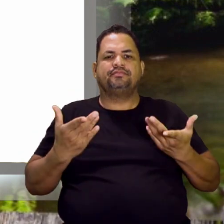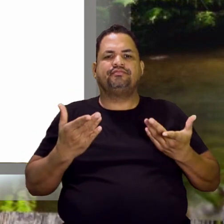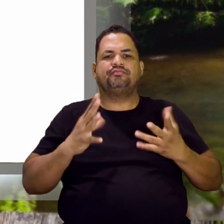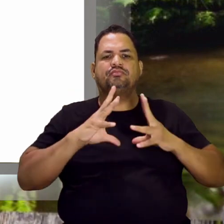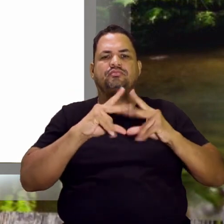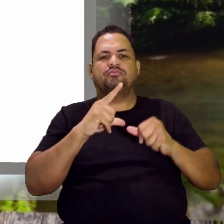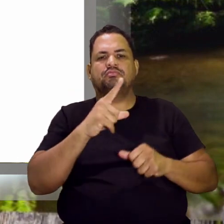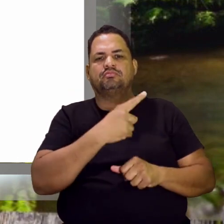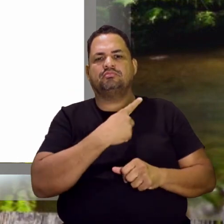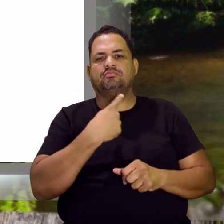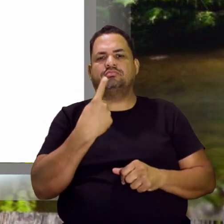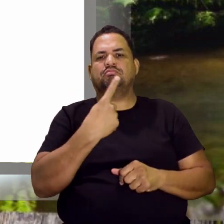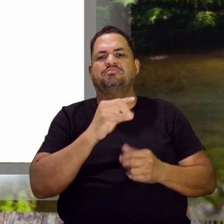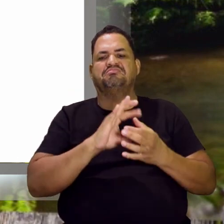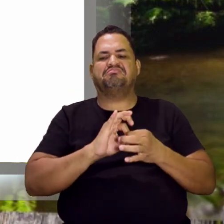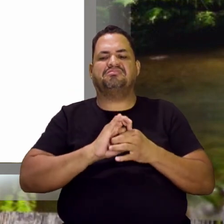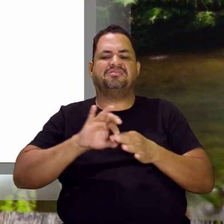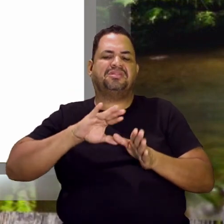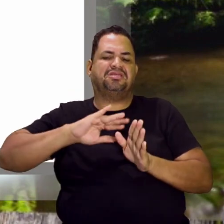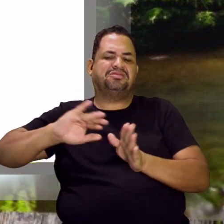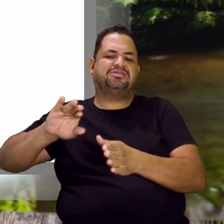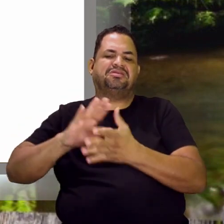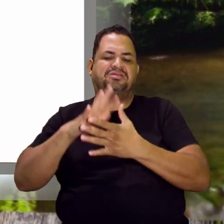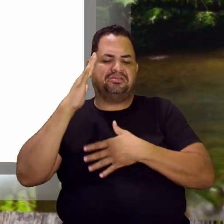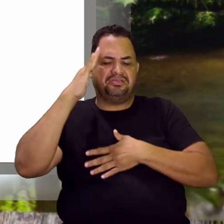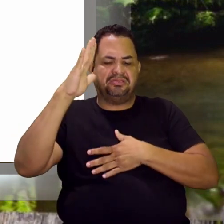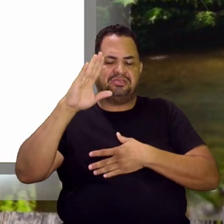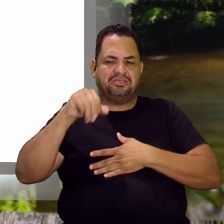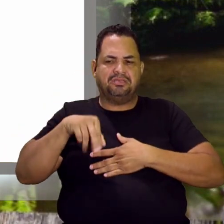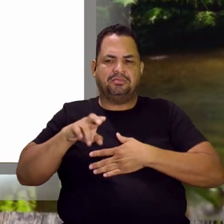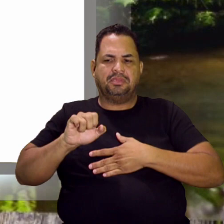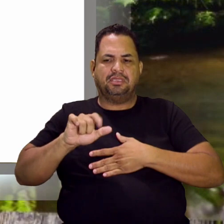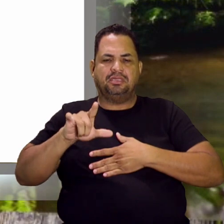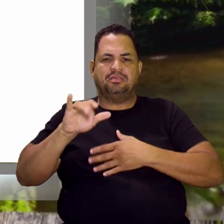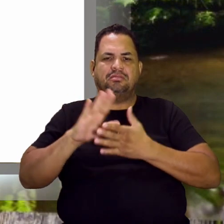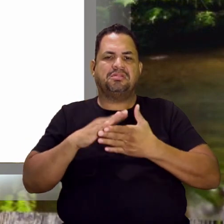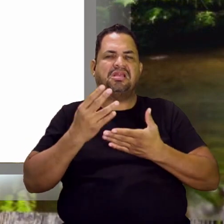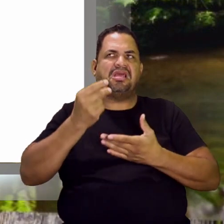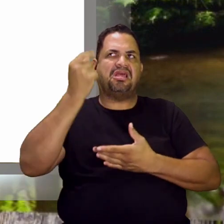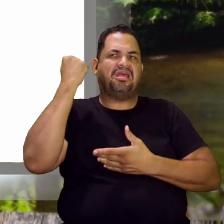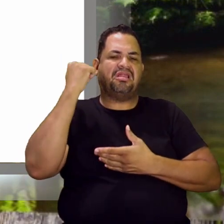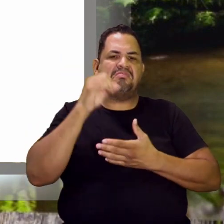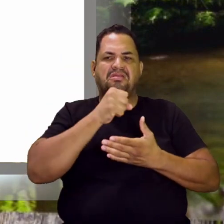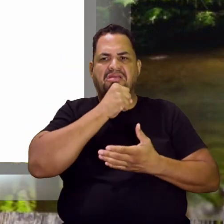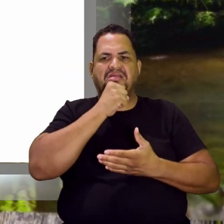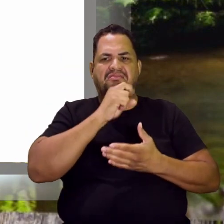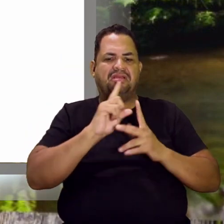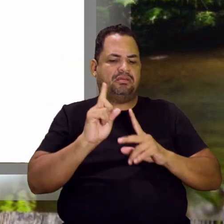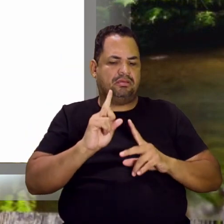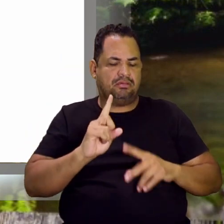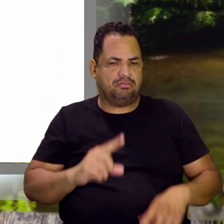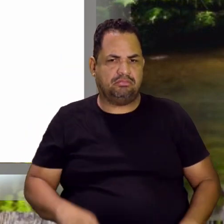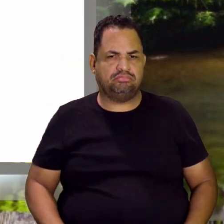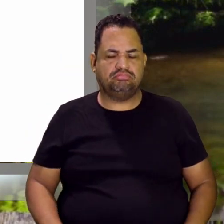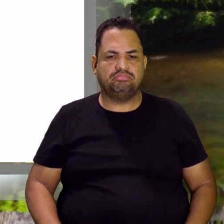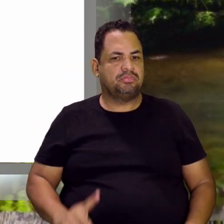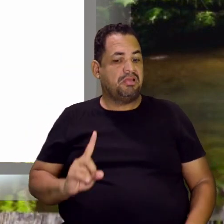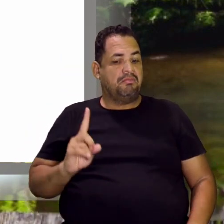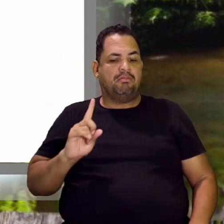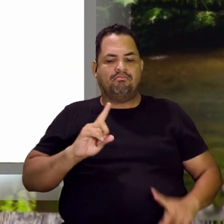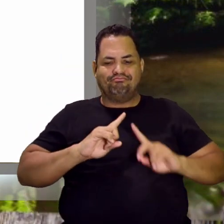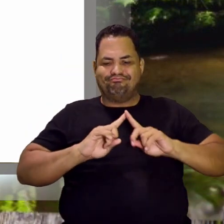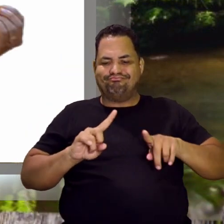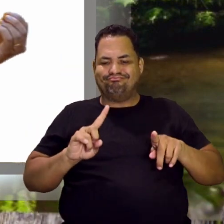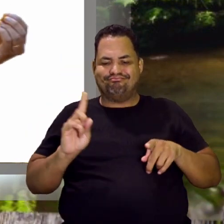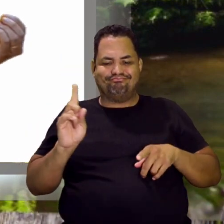que a gente tem, descarta a teoria desse cara aí, porque ele é muito antigo. E isso não acontece. Justamente por quê?